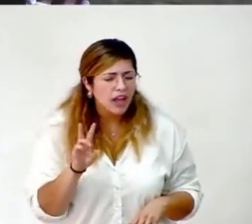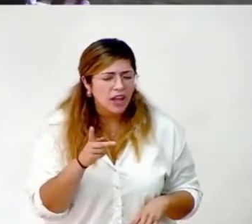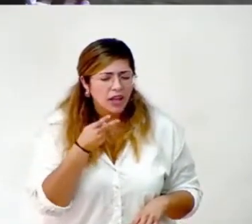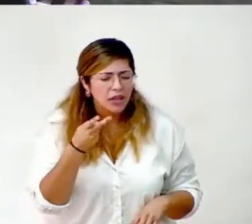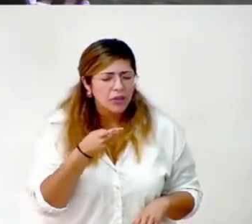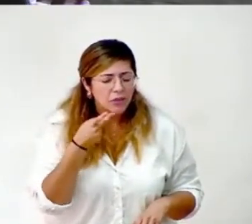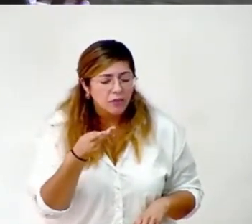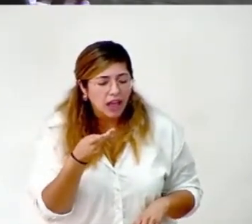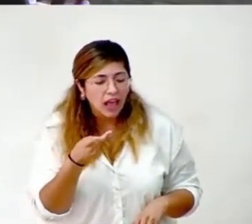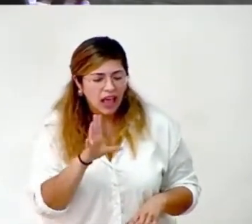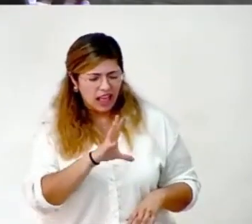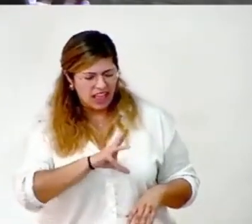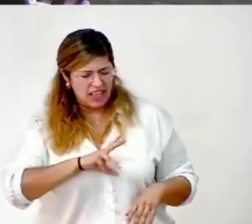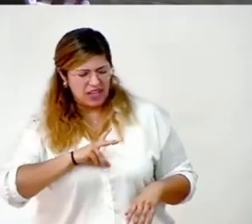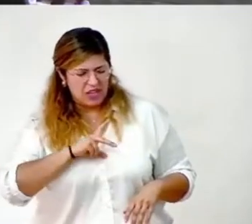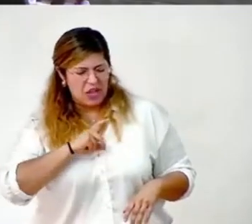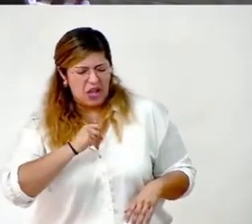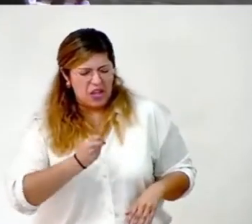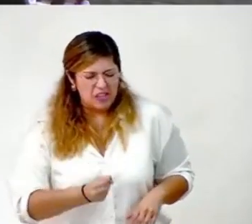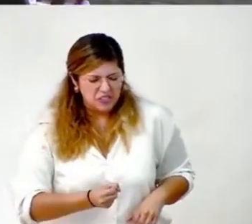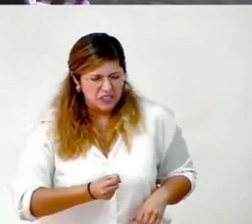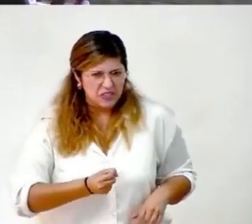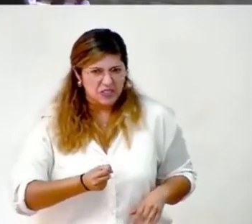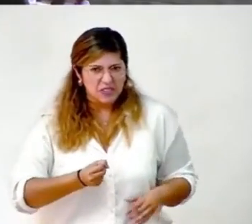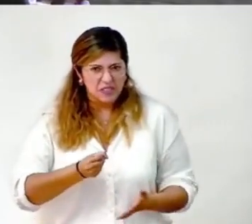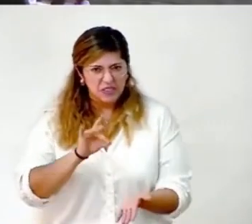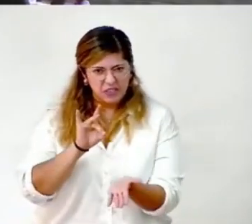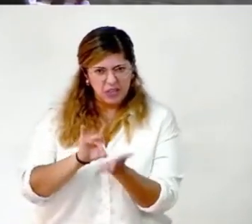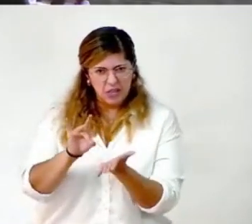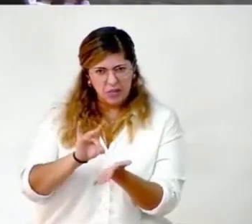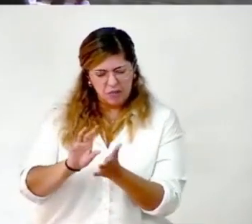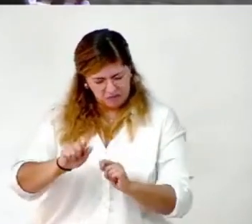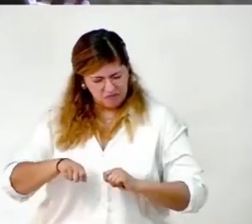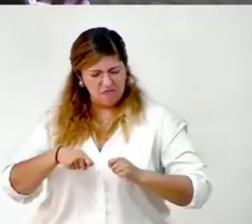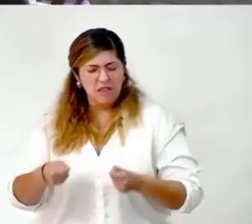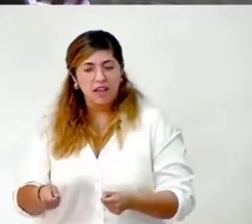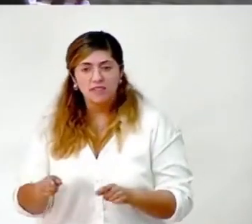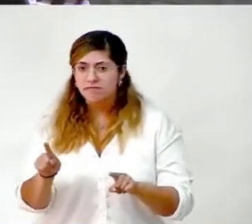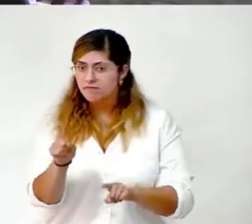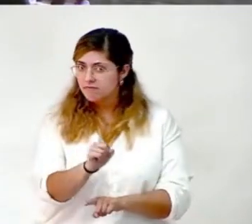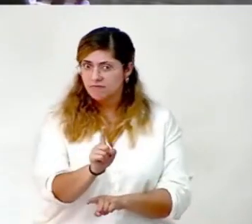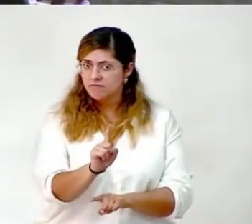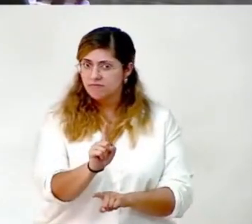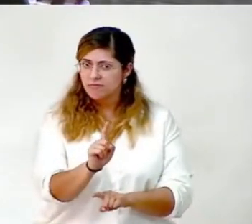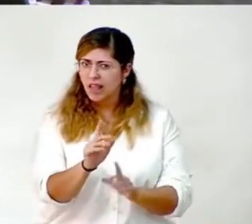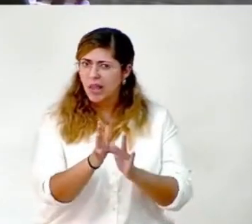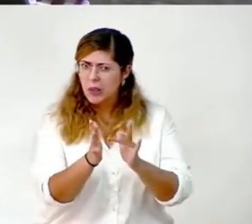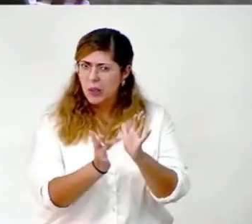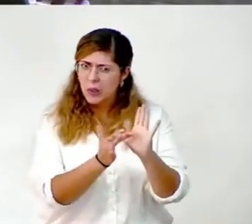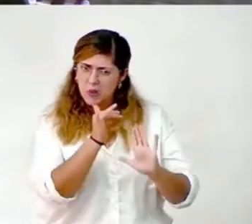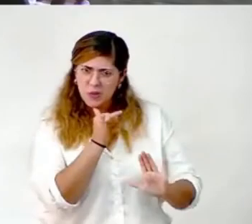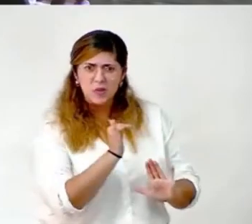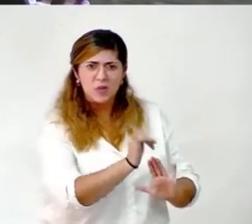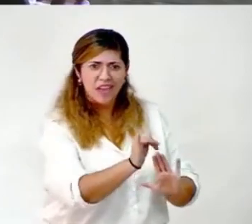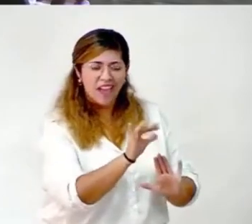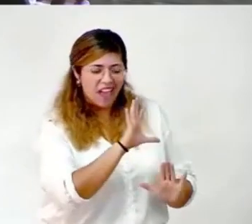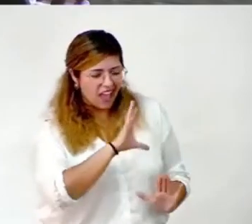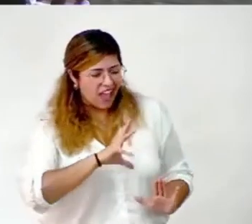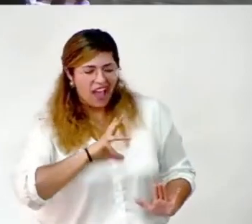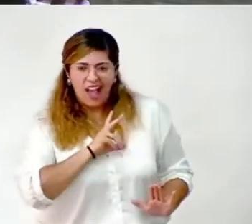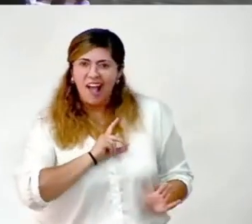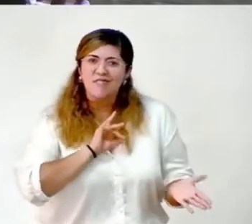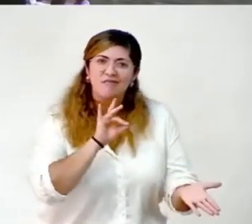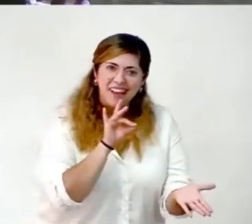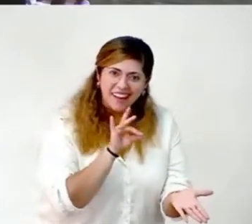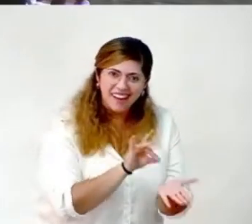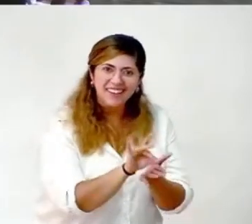e odiarás o teu inimigo, Cristo nos dá esse primeiro argumento dizendo, eu porém vos digo, amai vossos inimigos e